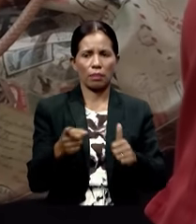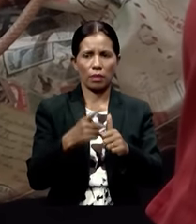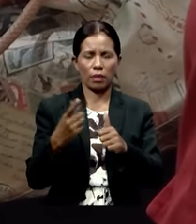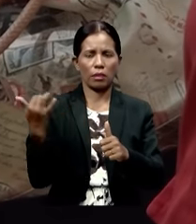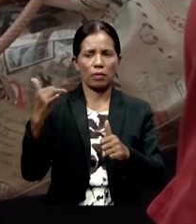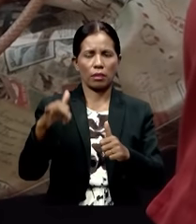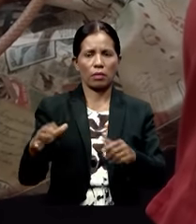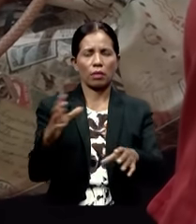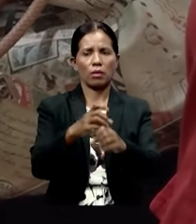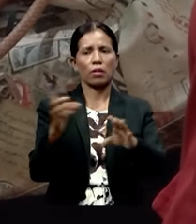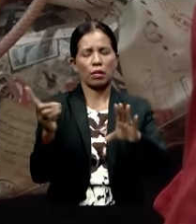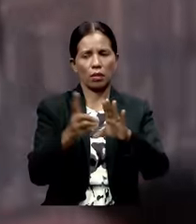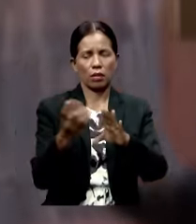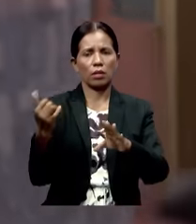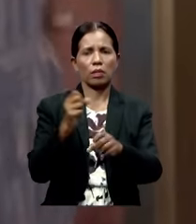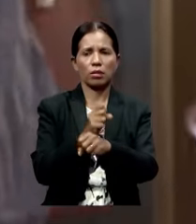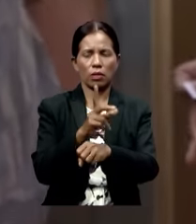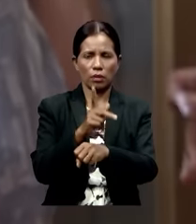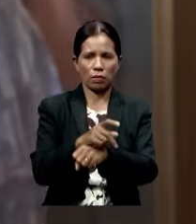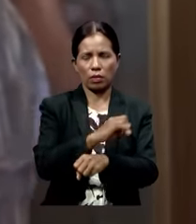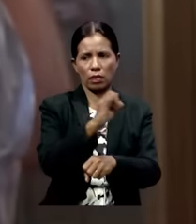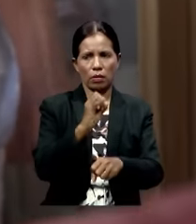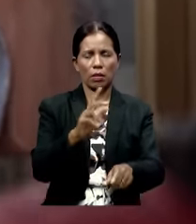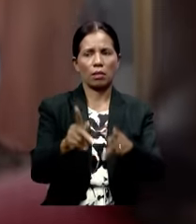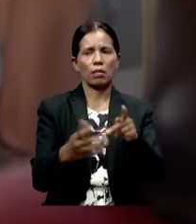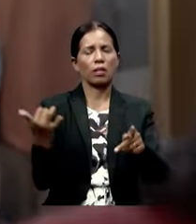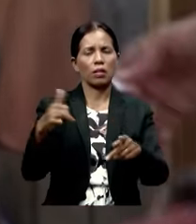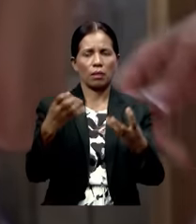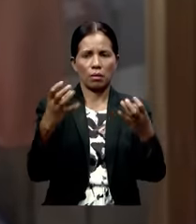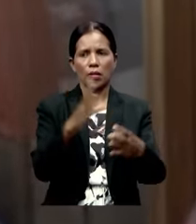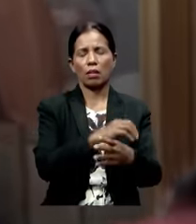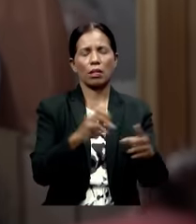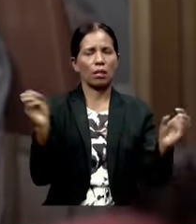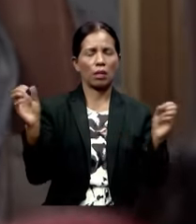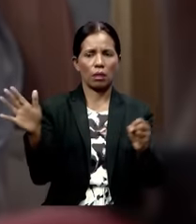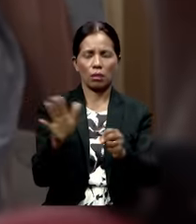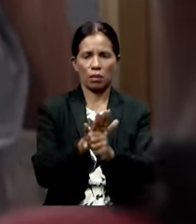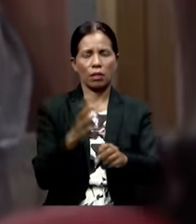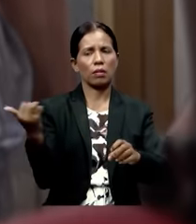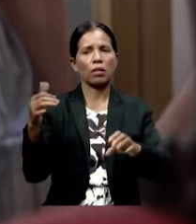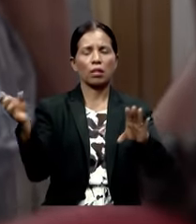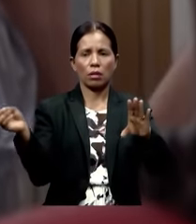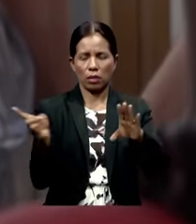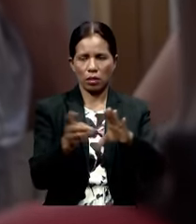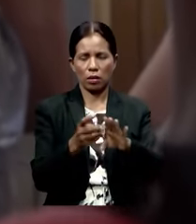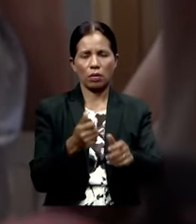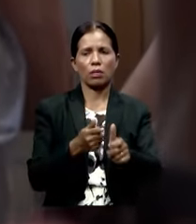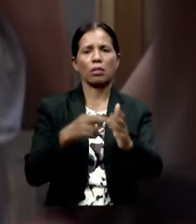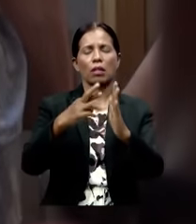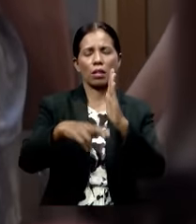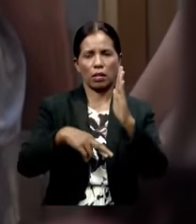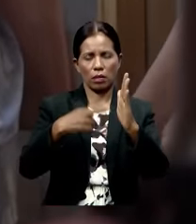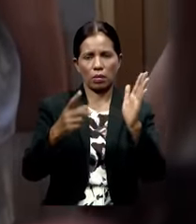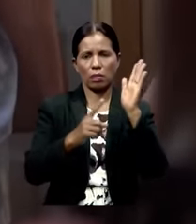a seleção de documentos nian, se for para identificar o candidato Ciro Barra Clima lá completa a seleção de documentos do critério que